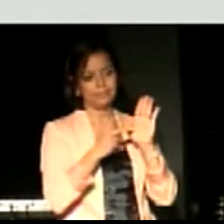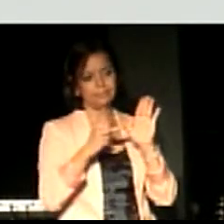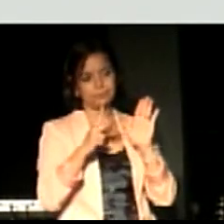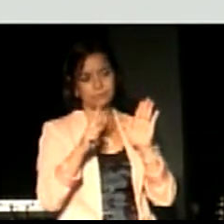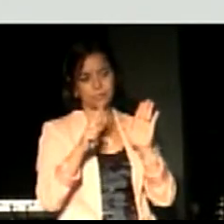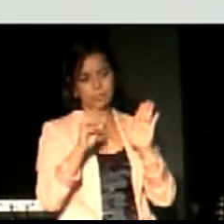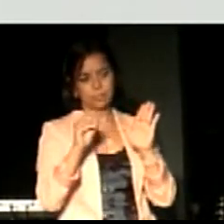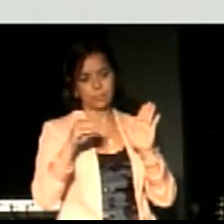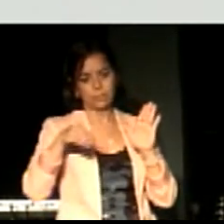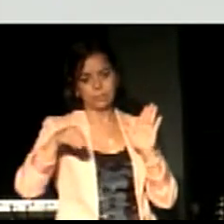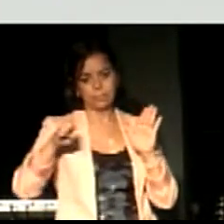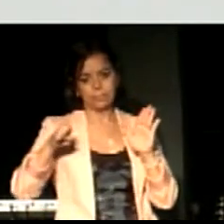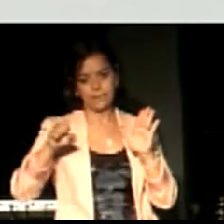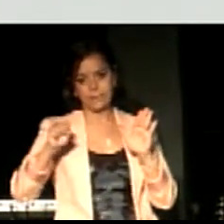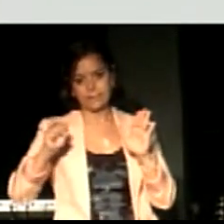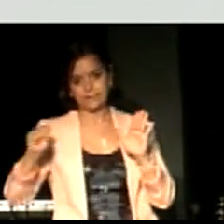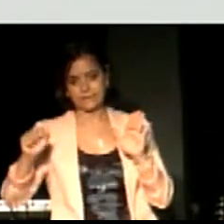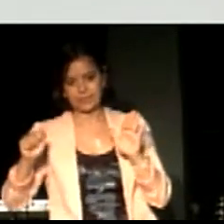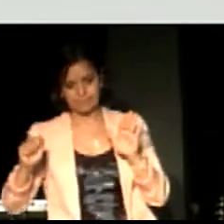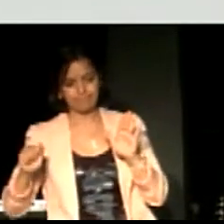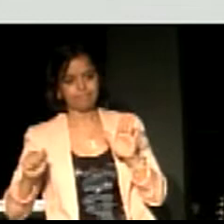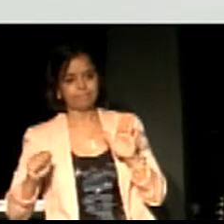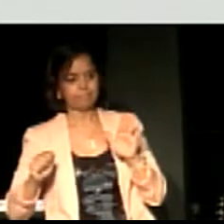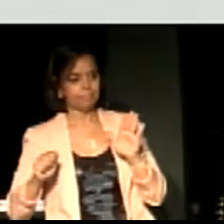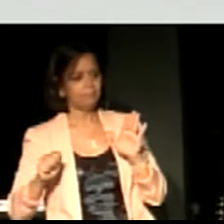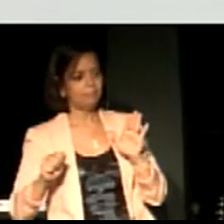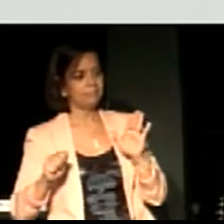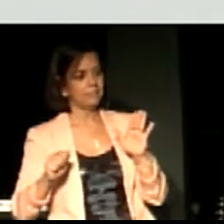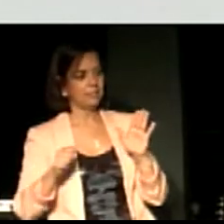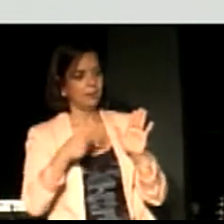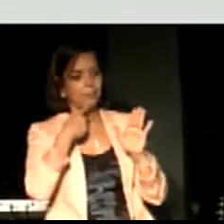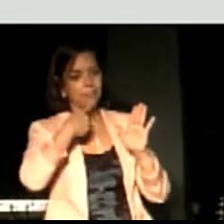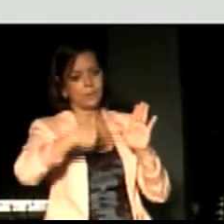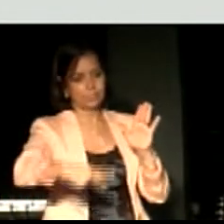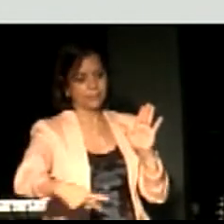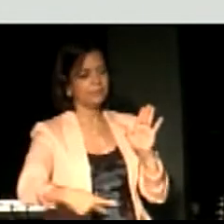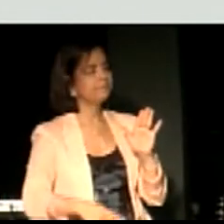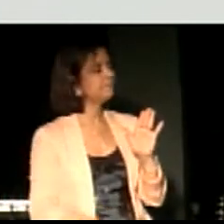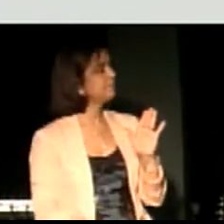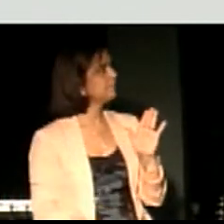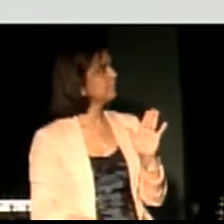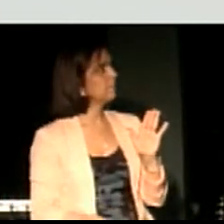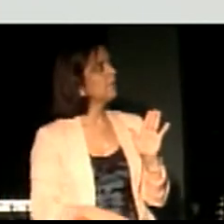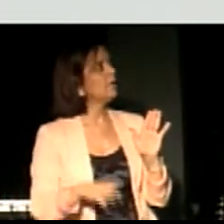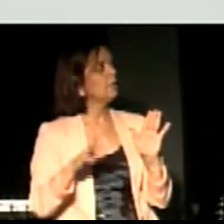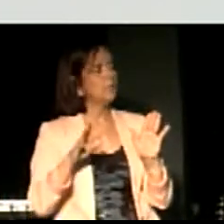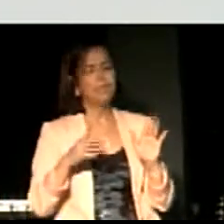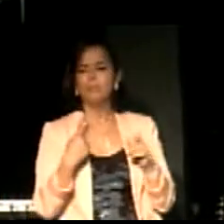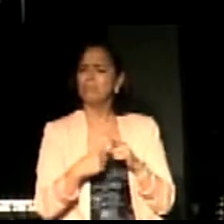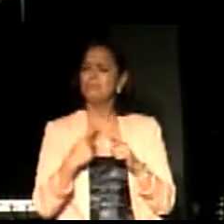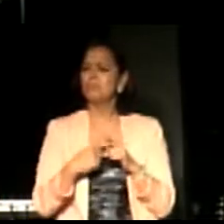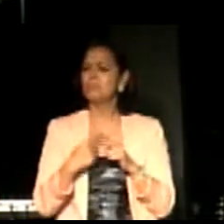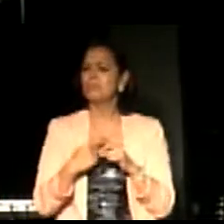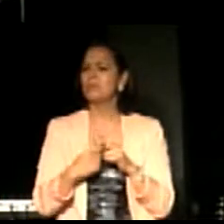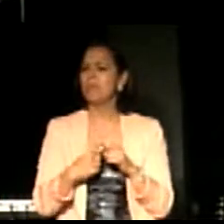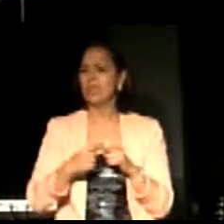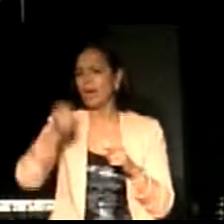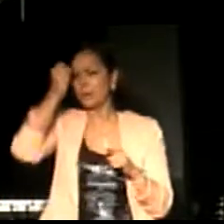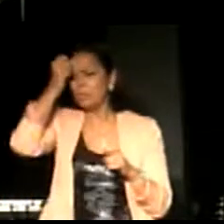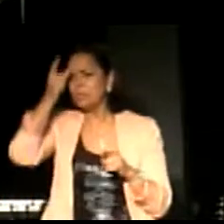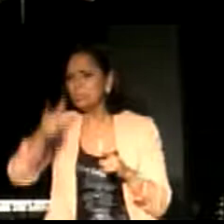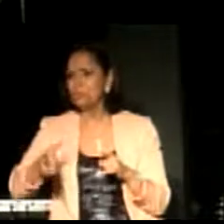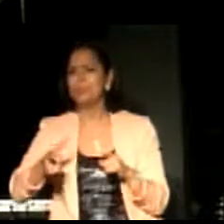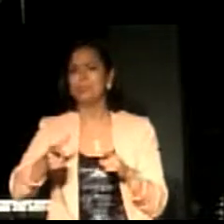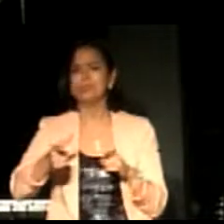Por que ser manso? Se há todos esses aspectos que a nossa sociedade, a nossa cultura